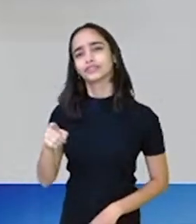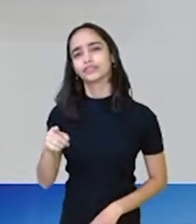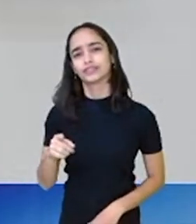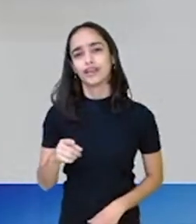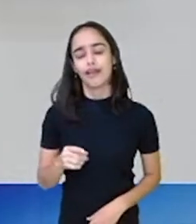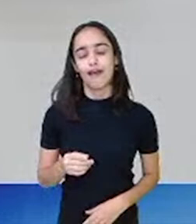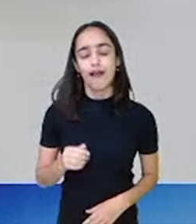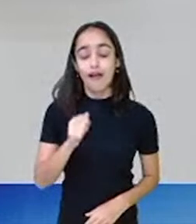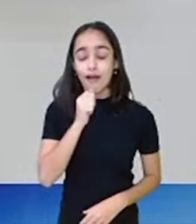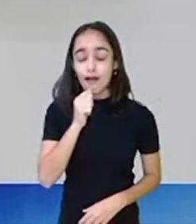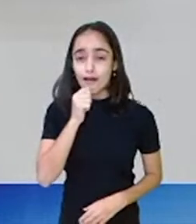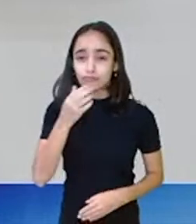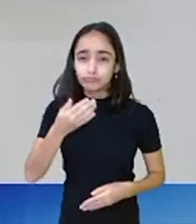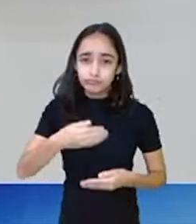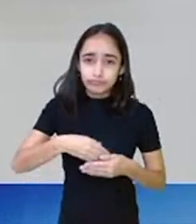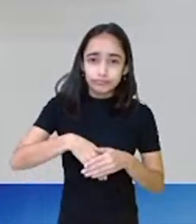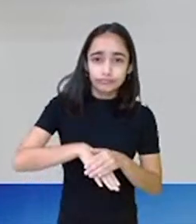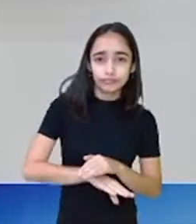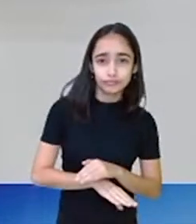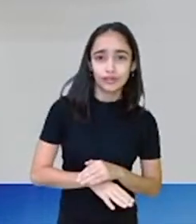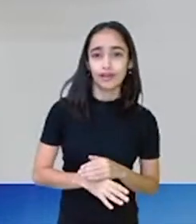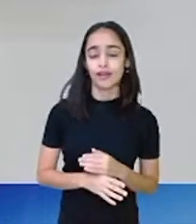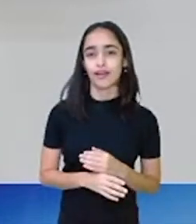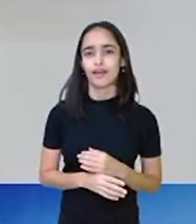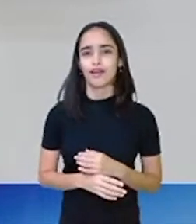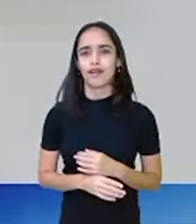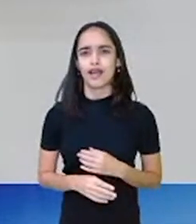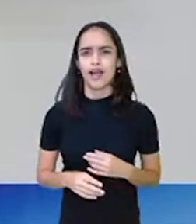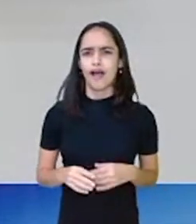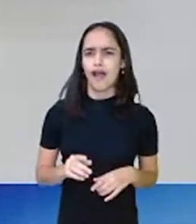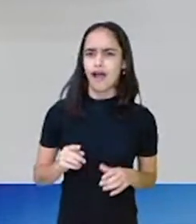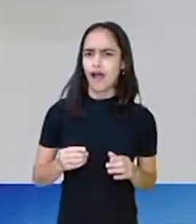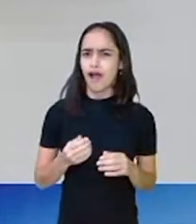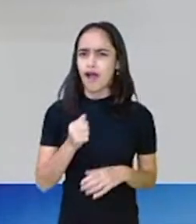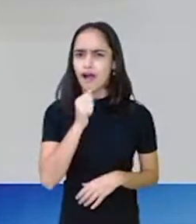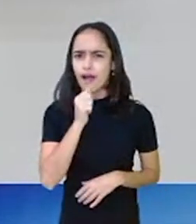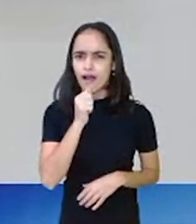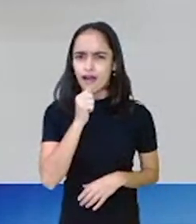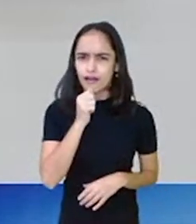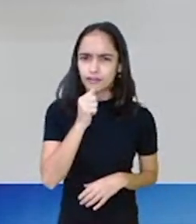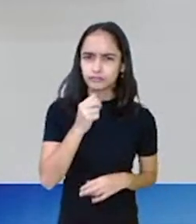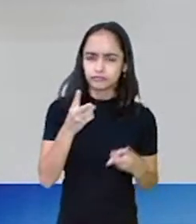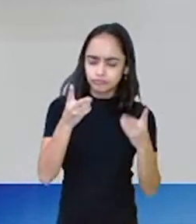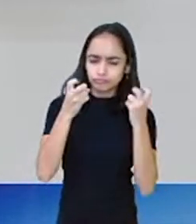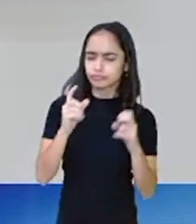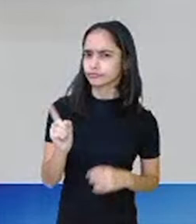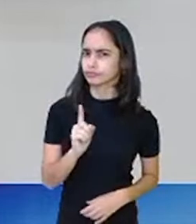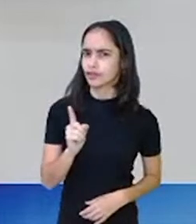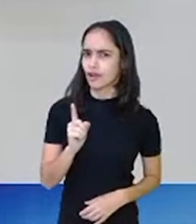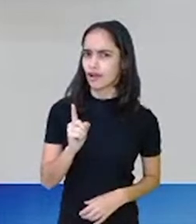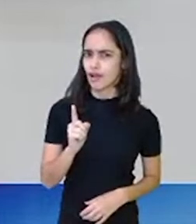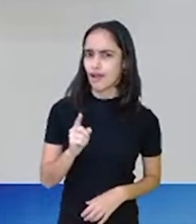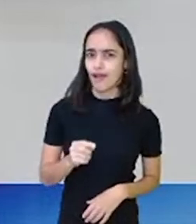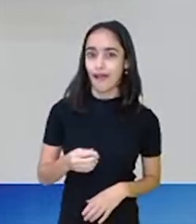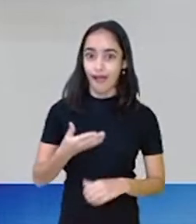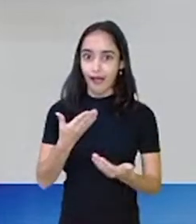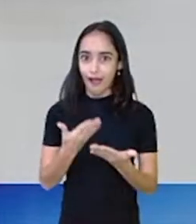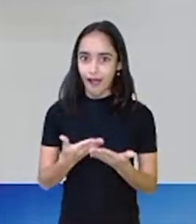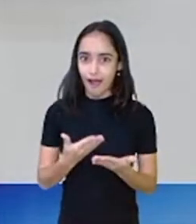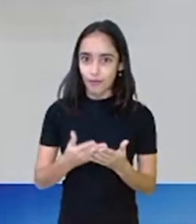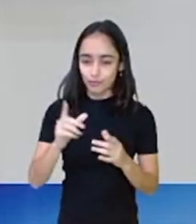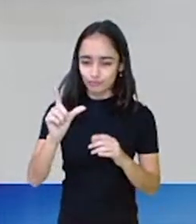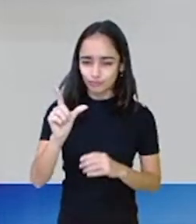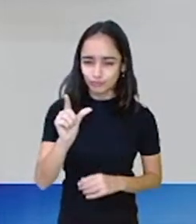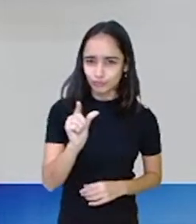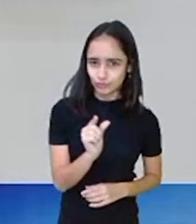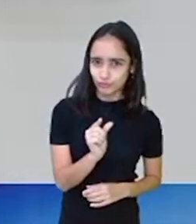ou não tiveram aí, não repararam, não notaram que as aulas estão mais curtas. Cada aula